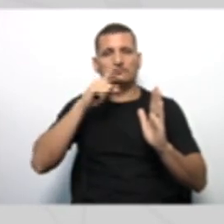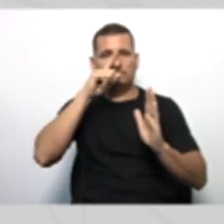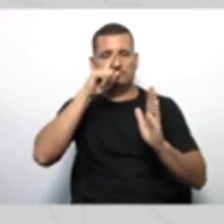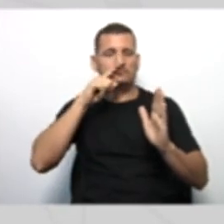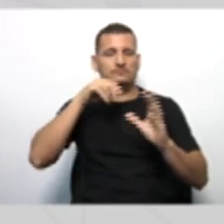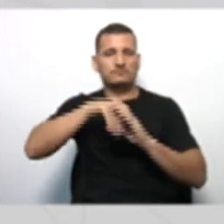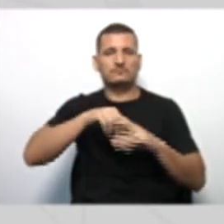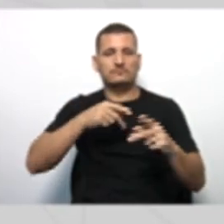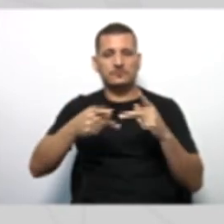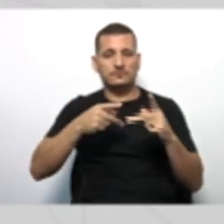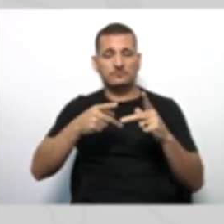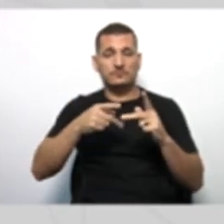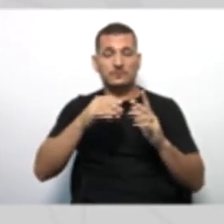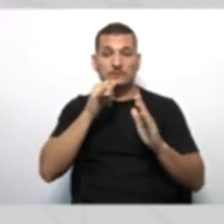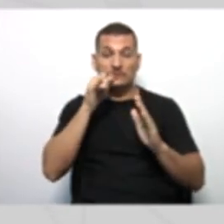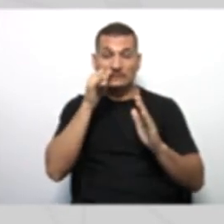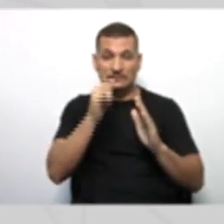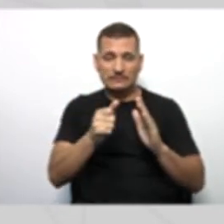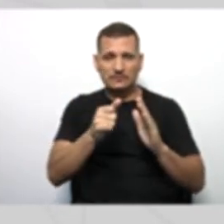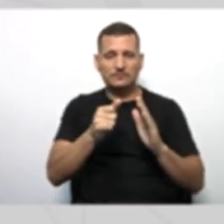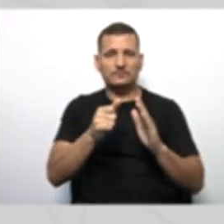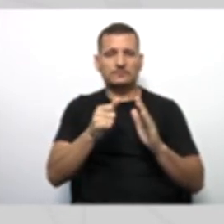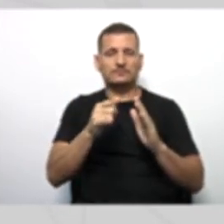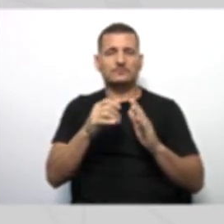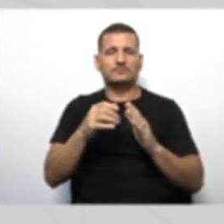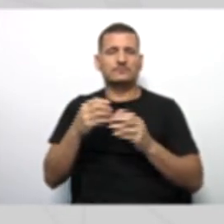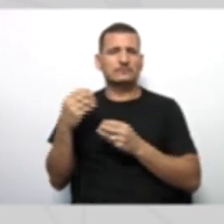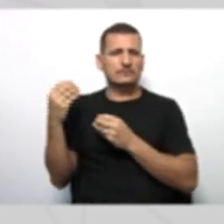não conseguiria tratar isso de uma forma